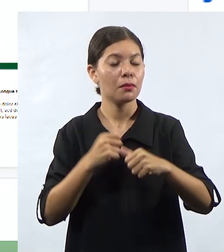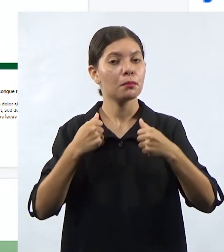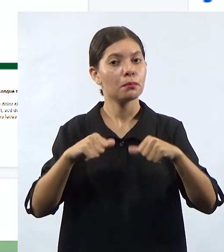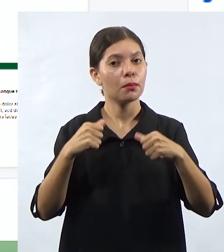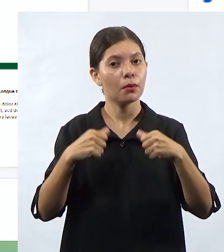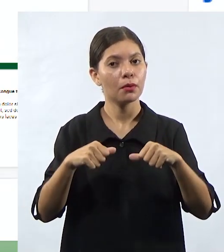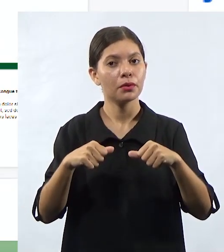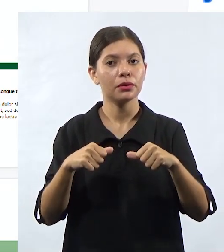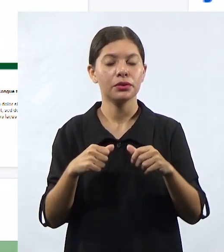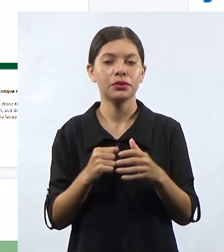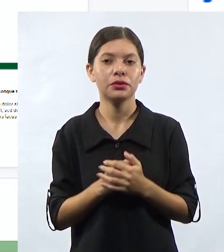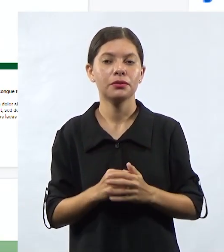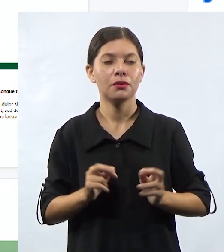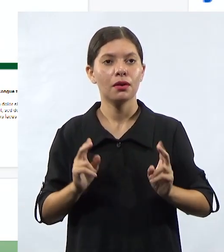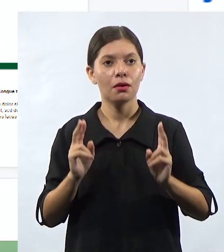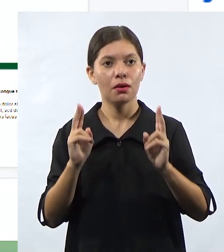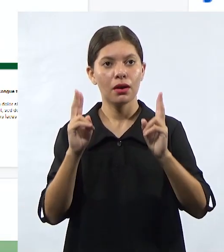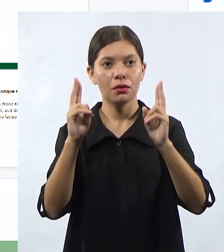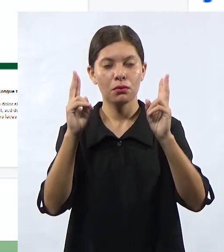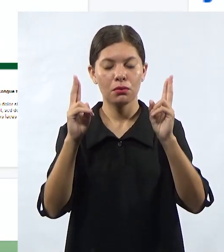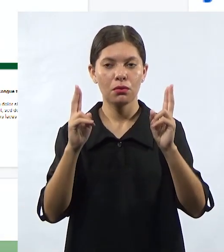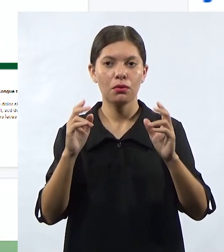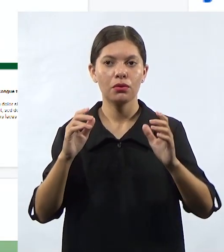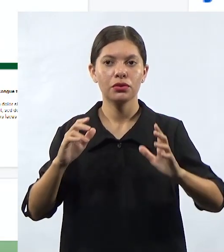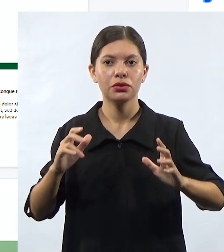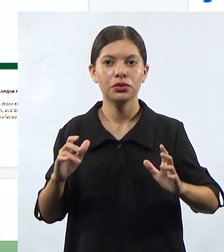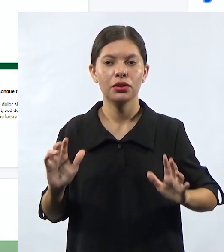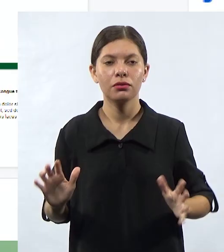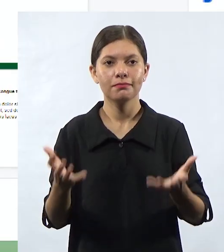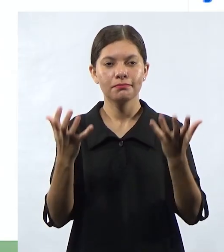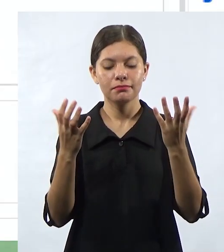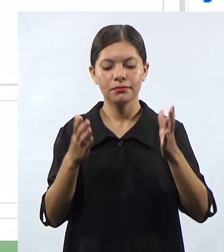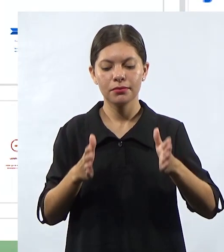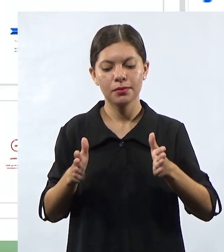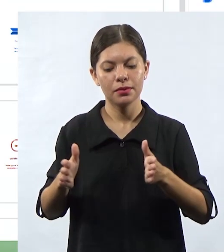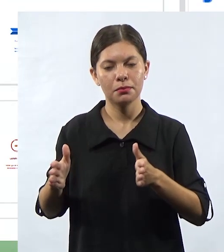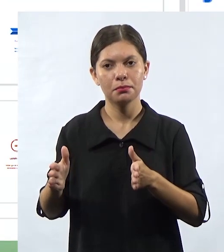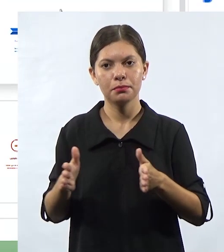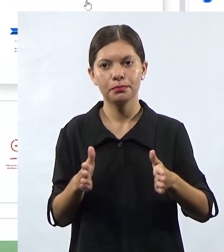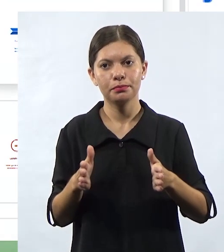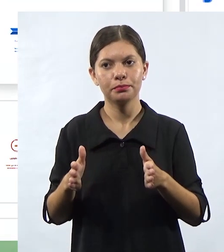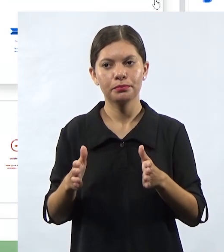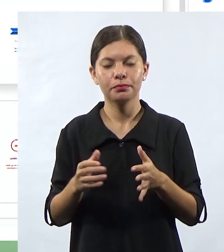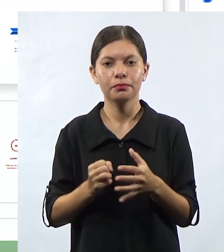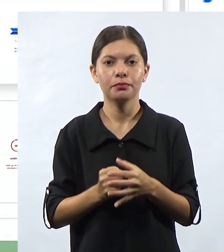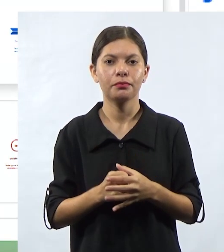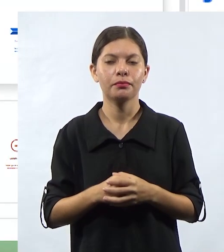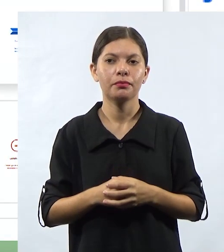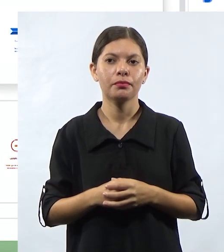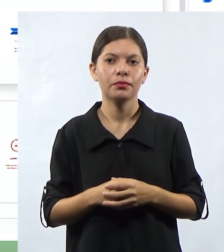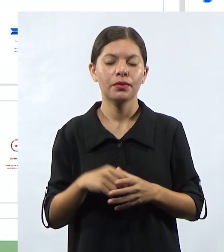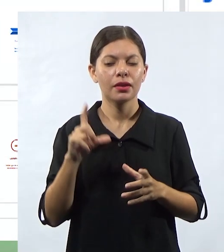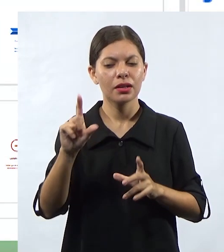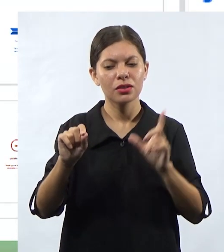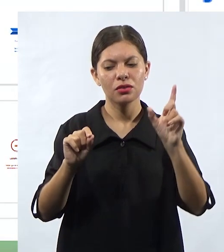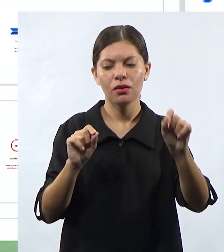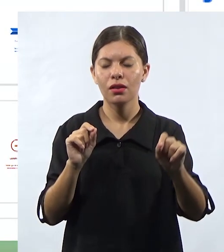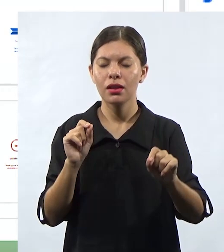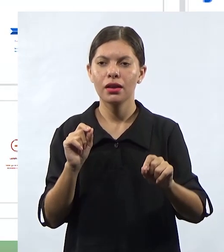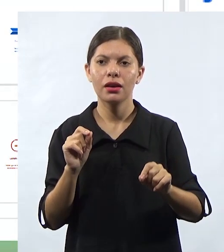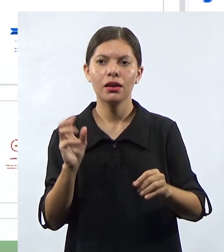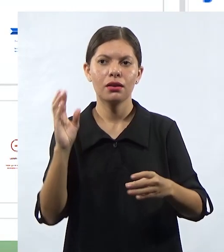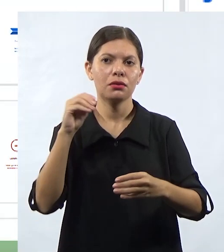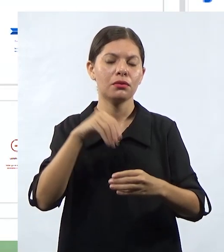tempo se você colocar o recorte temporal. Então, eu coloquei um aqui, ó, eu posso escolher outros aqui, tá vendo? Ó? Eu